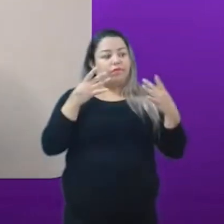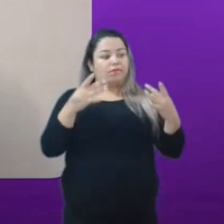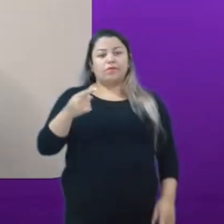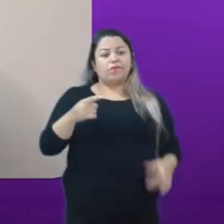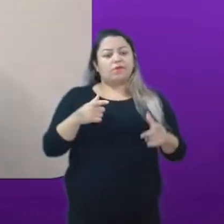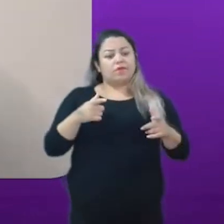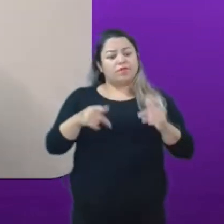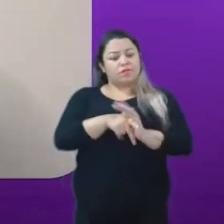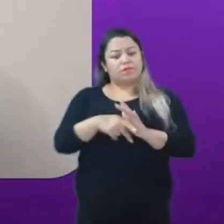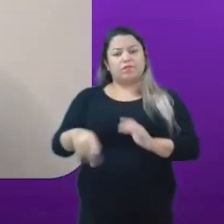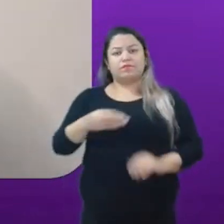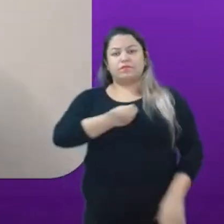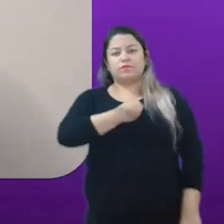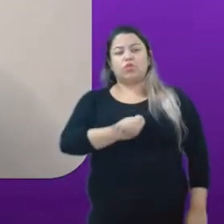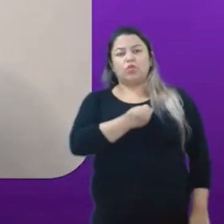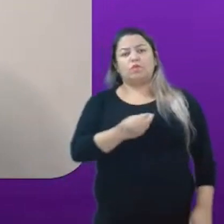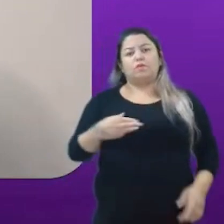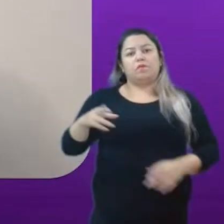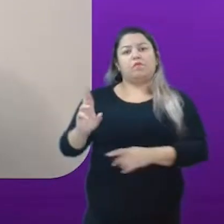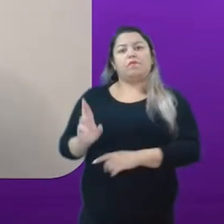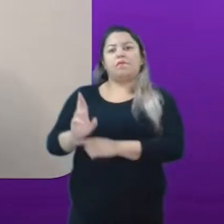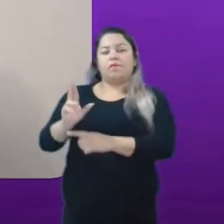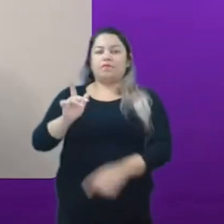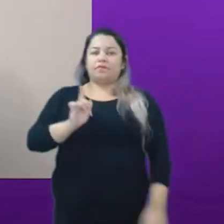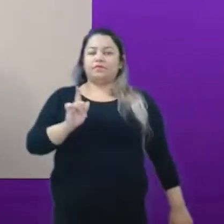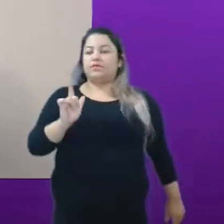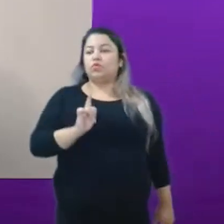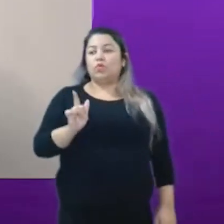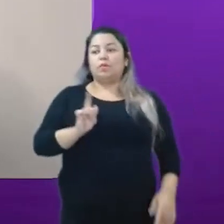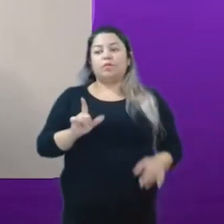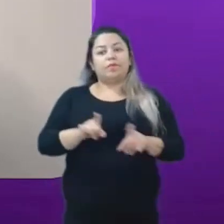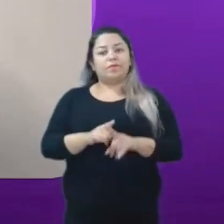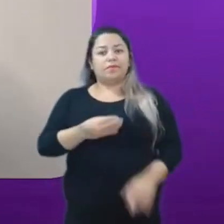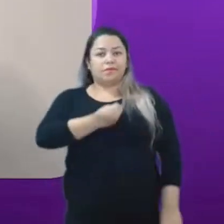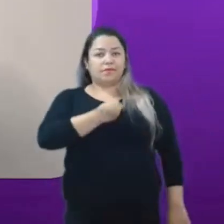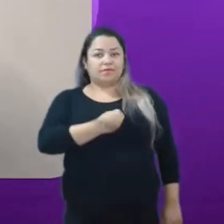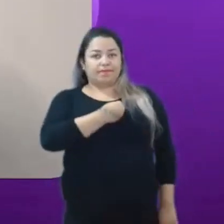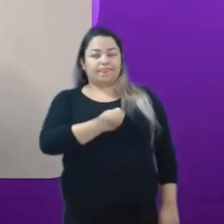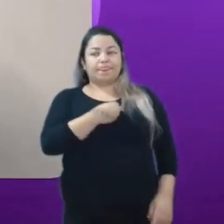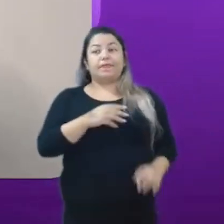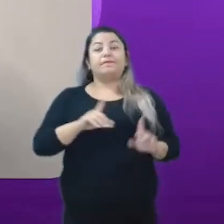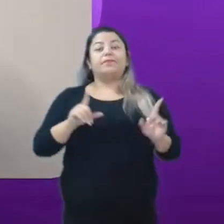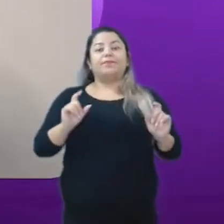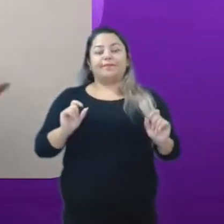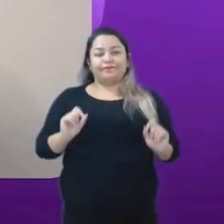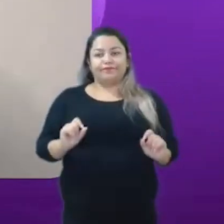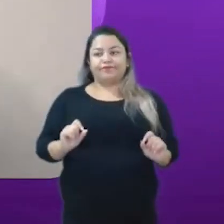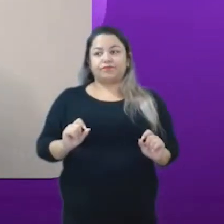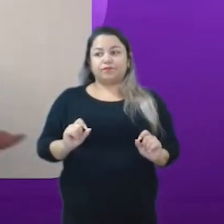né? Trago uma referência que para mim tem sido cada vez mais presente nas